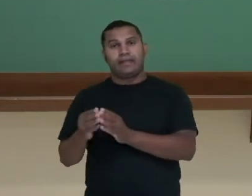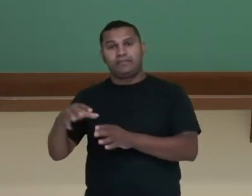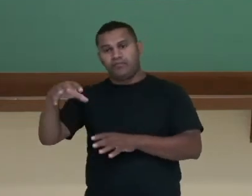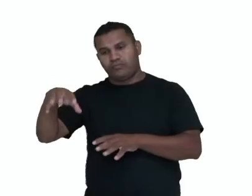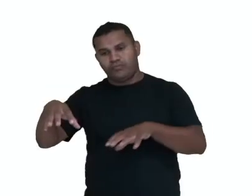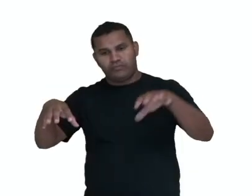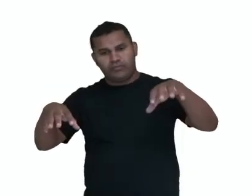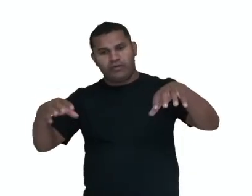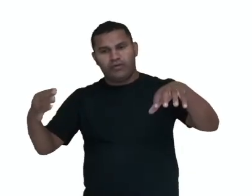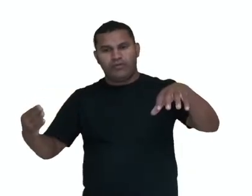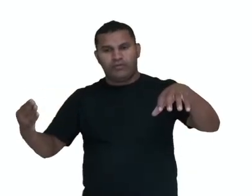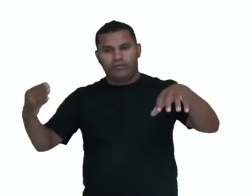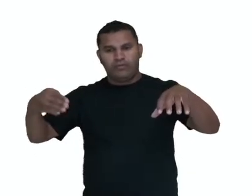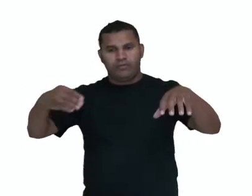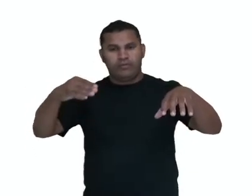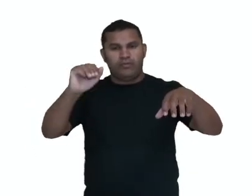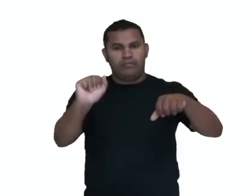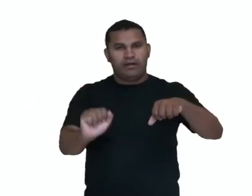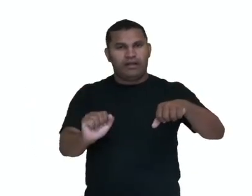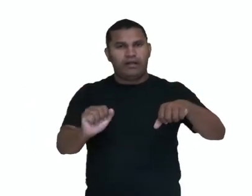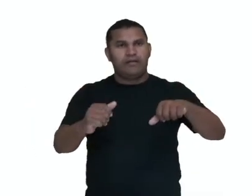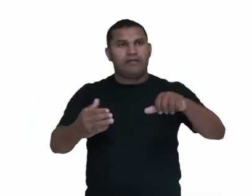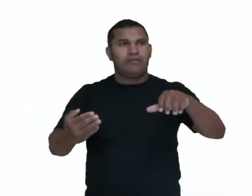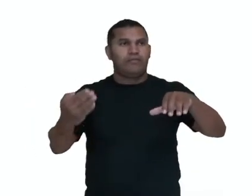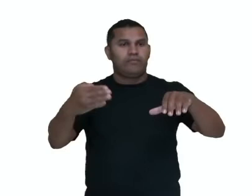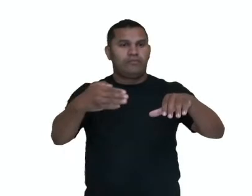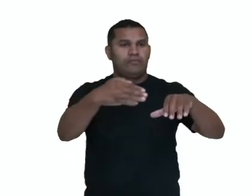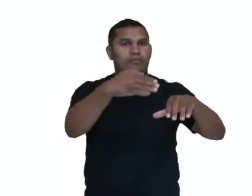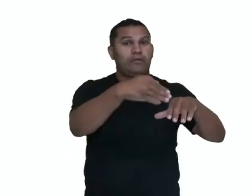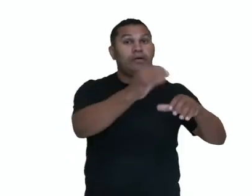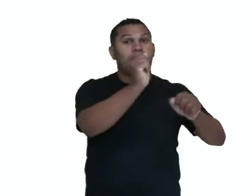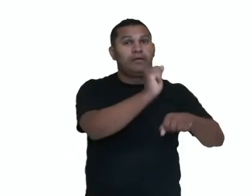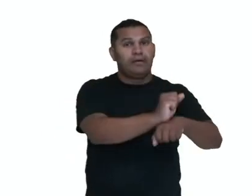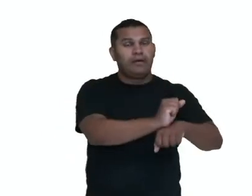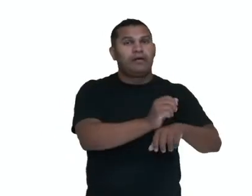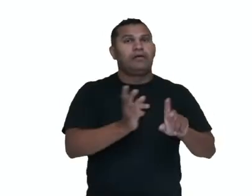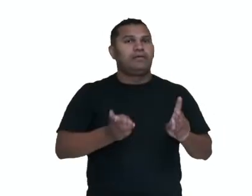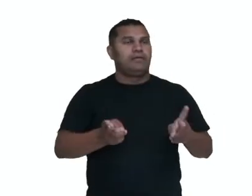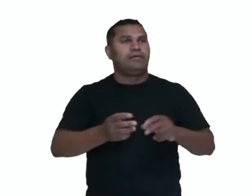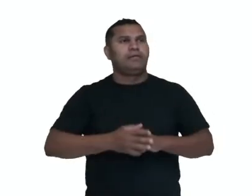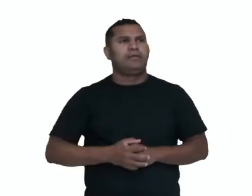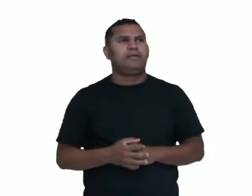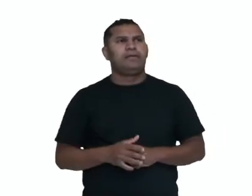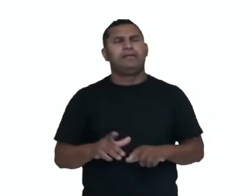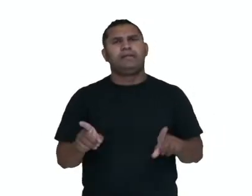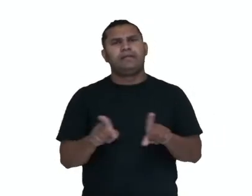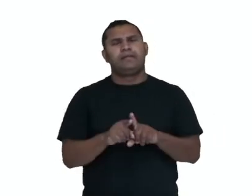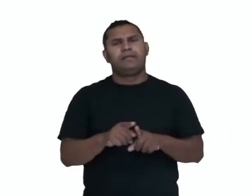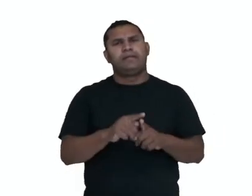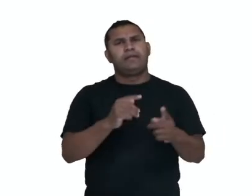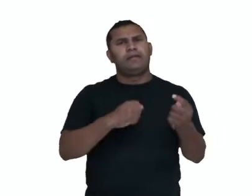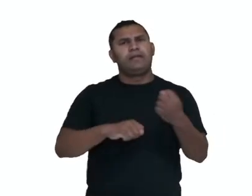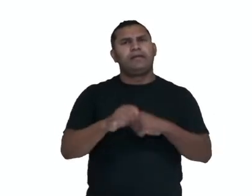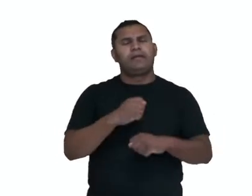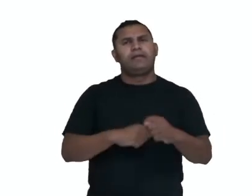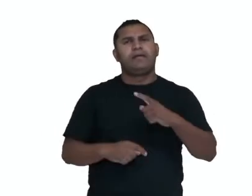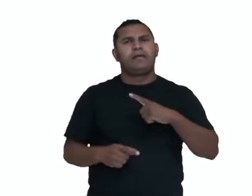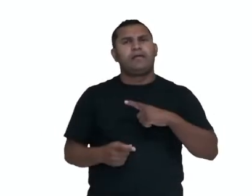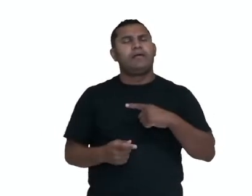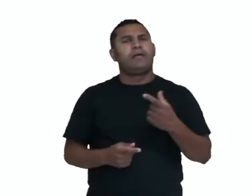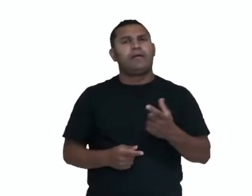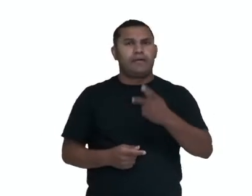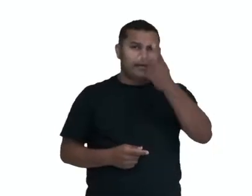comerciais. Fizeram alianças e comércios com soberanos locais e começaram a trazer os cativos africanos